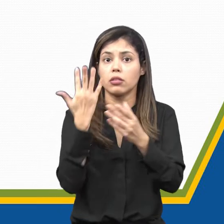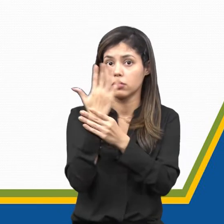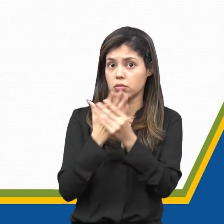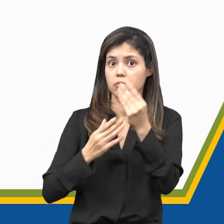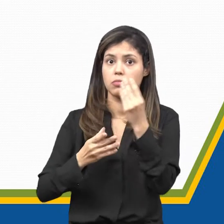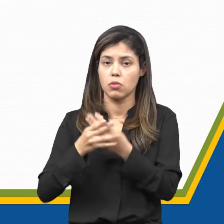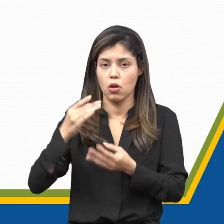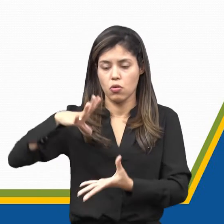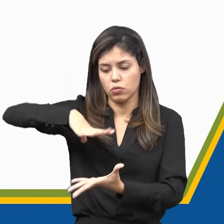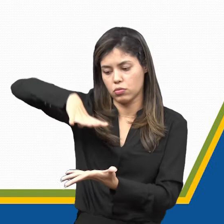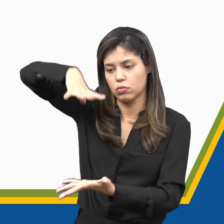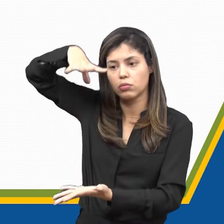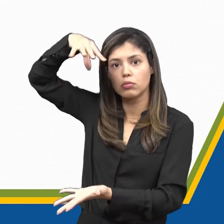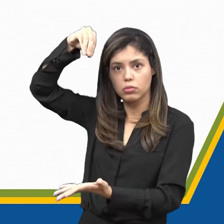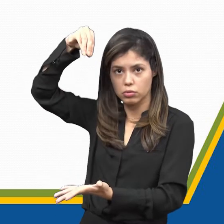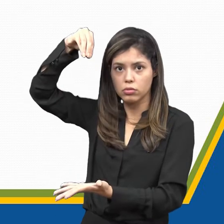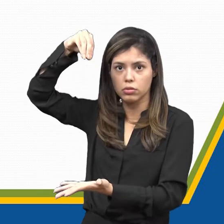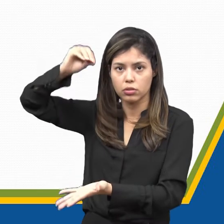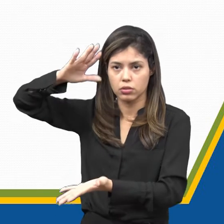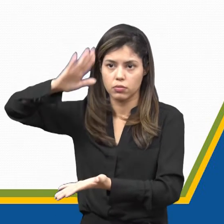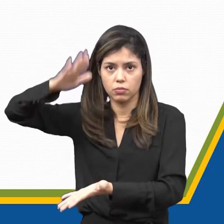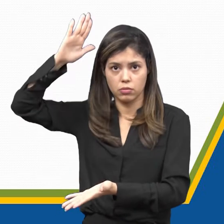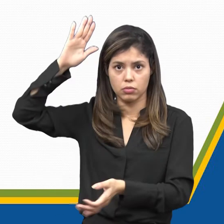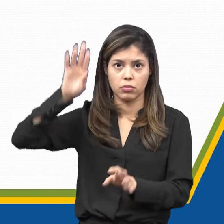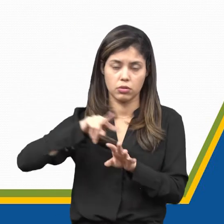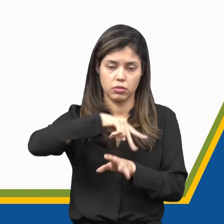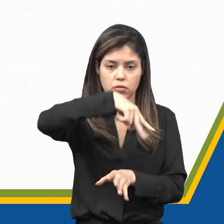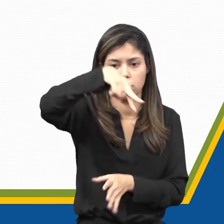tempo decorrido em 2 oportunidades.